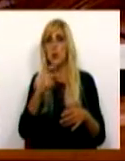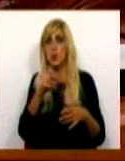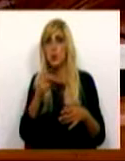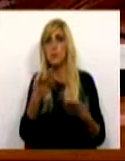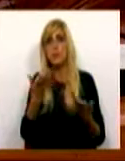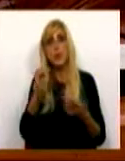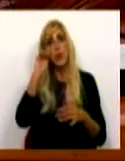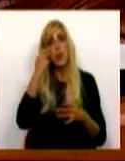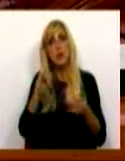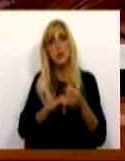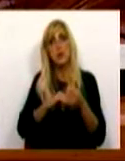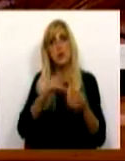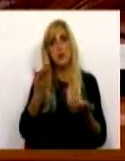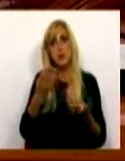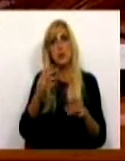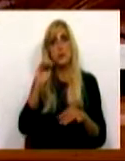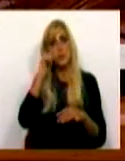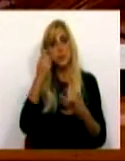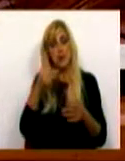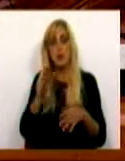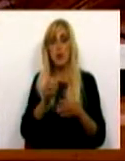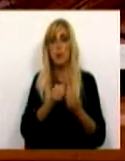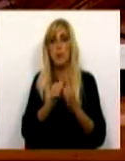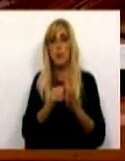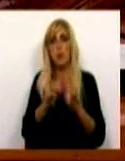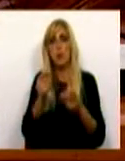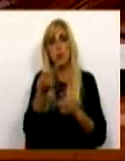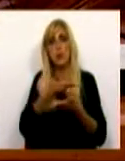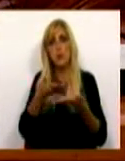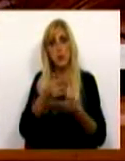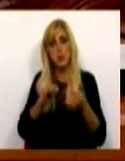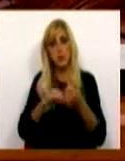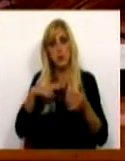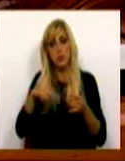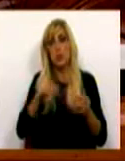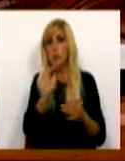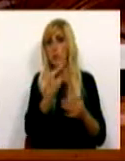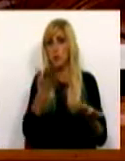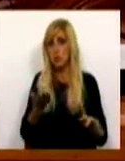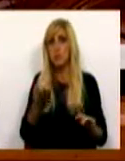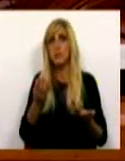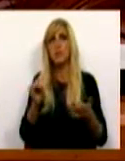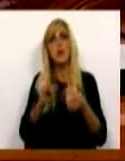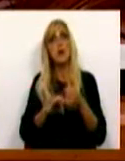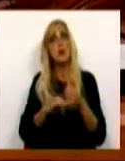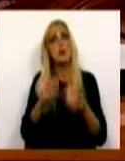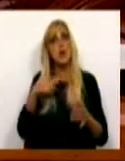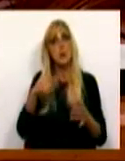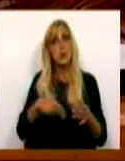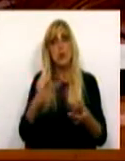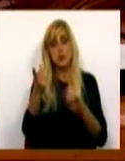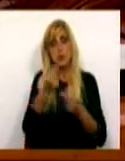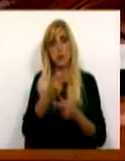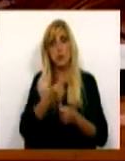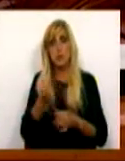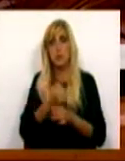Portugal, Associação Os Indignados e Enganados do Papel Comercial, Associação Portuguesa de Bancos, Associação Portuguesa de Consumidores e Utilizadores de